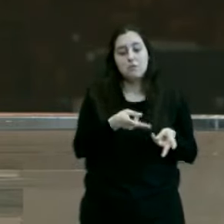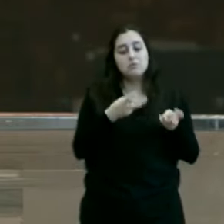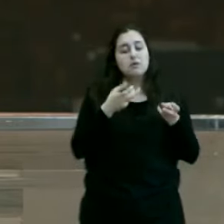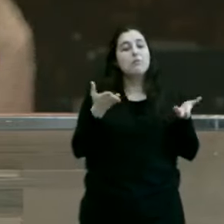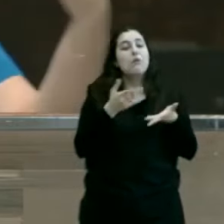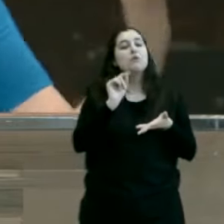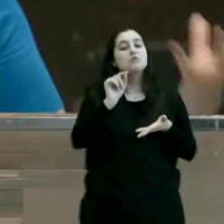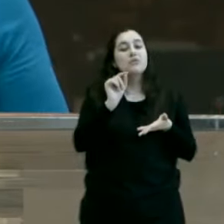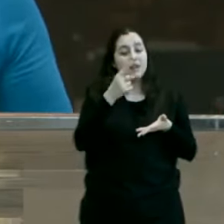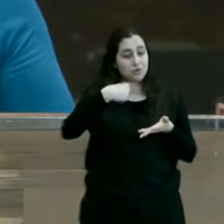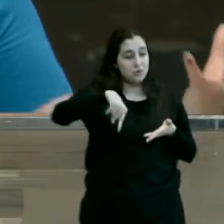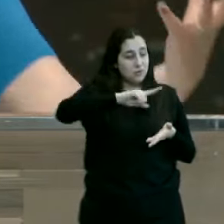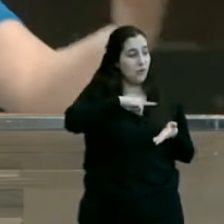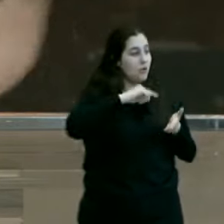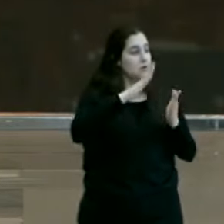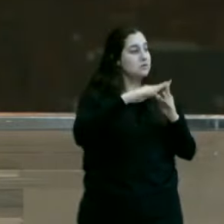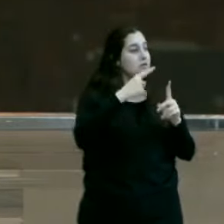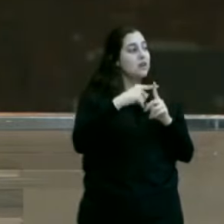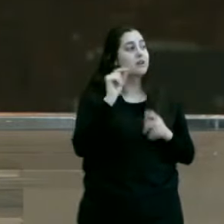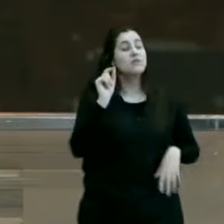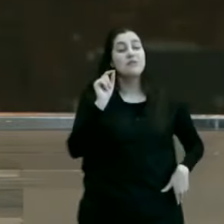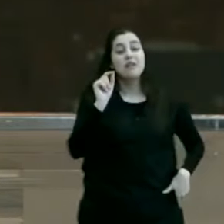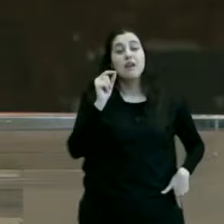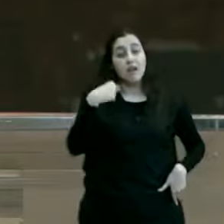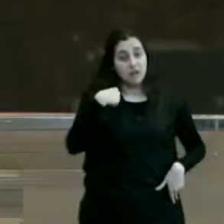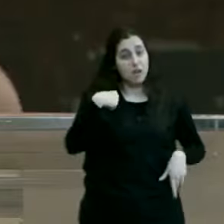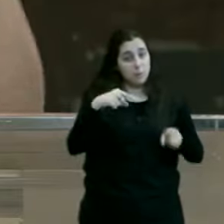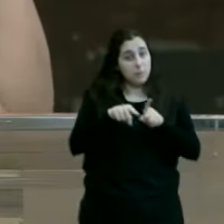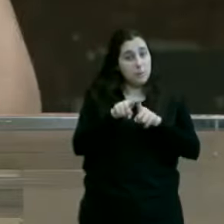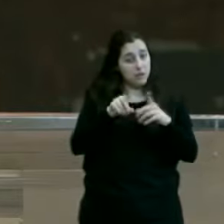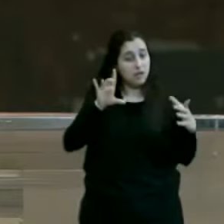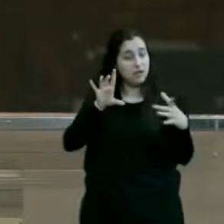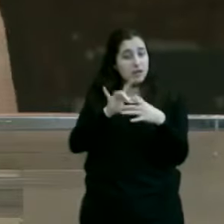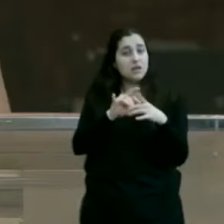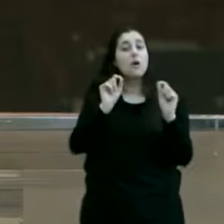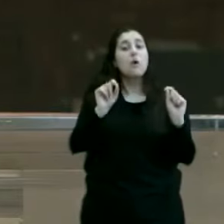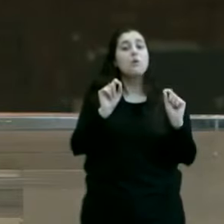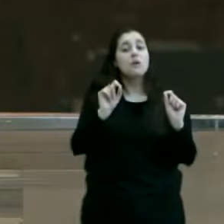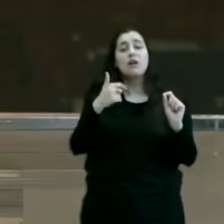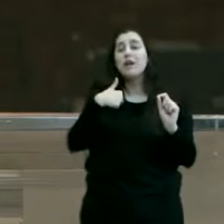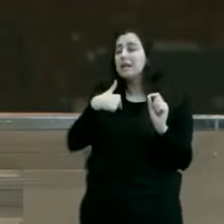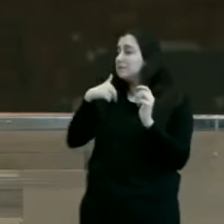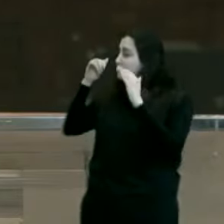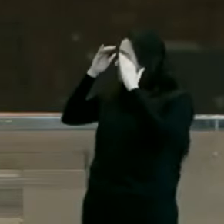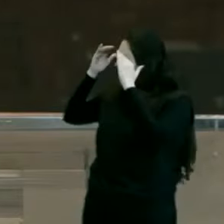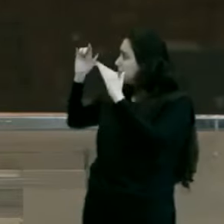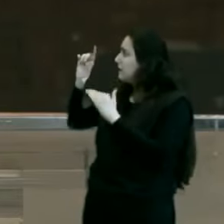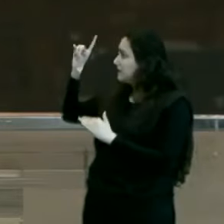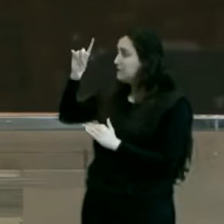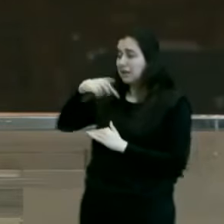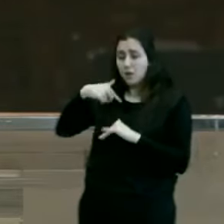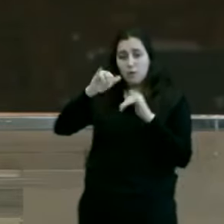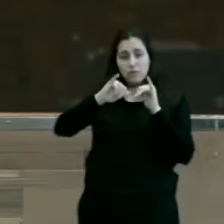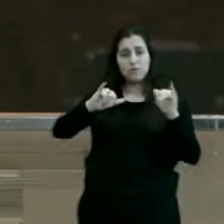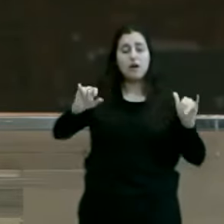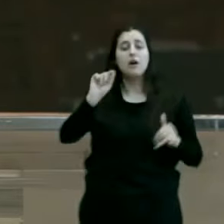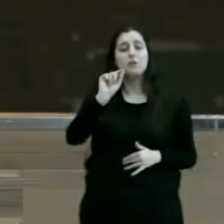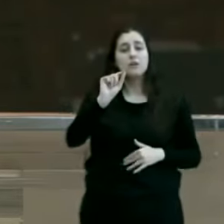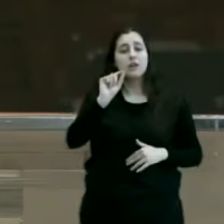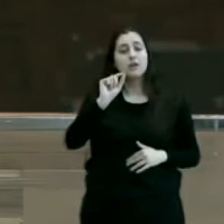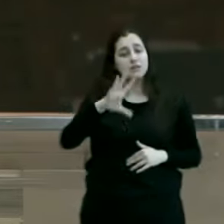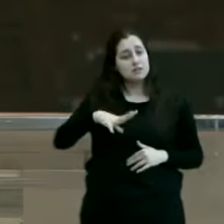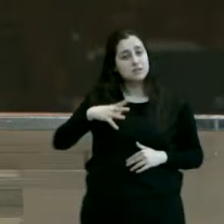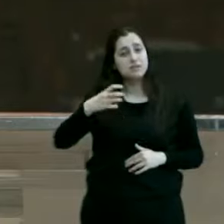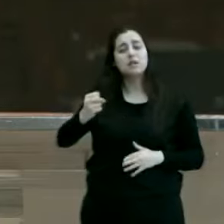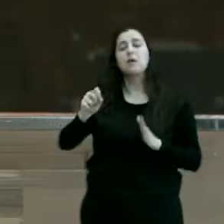para nós como igreja, e eu me incluo, amados, e no temor do Senhor eu falo essa palavra, na ousadia